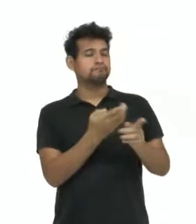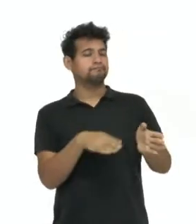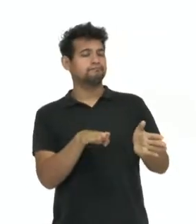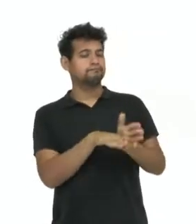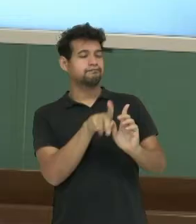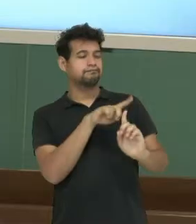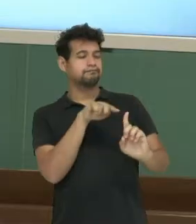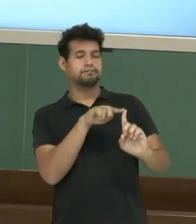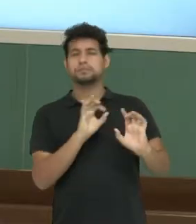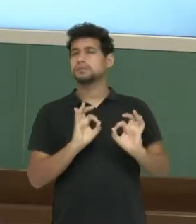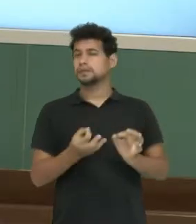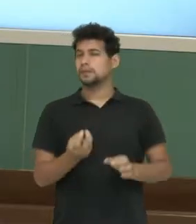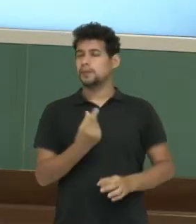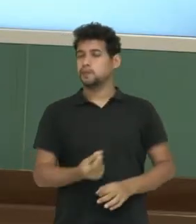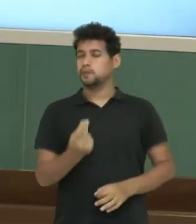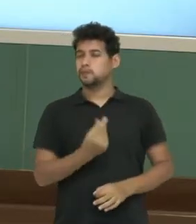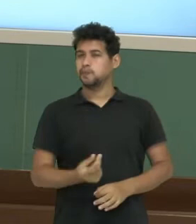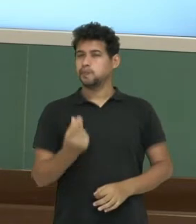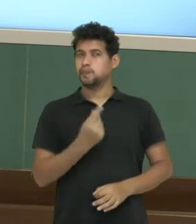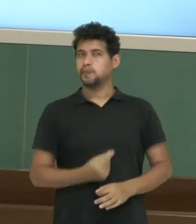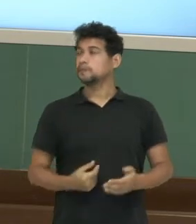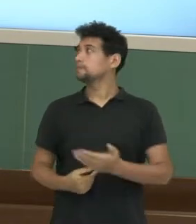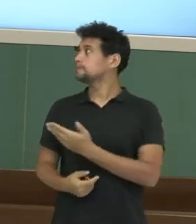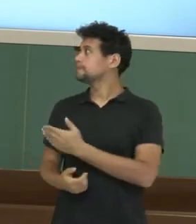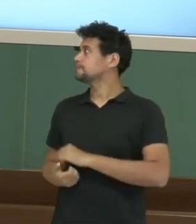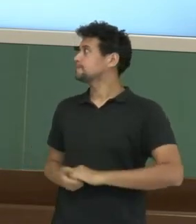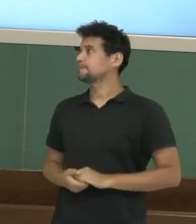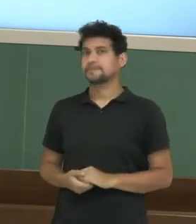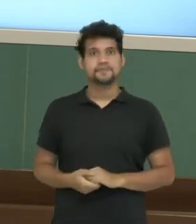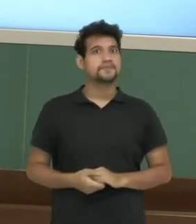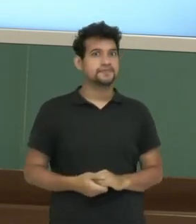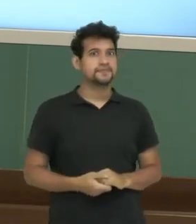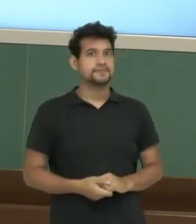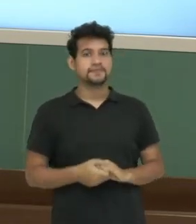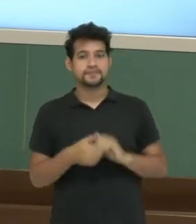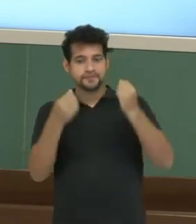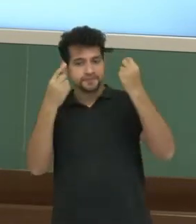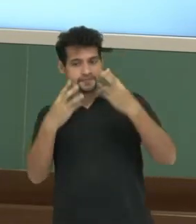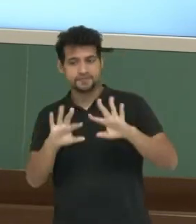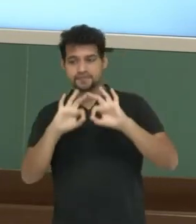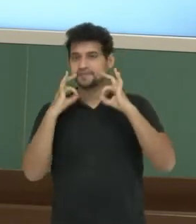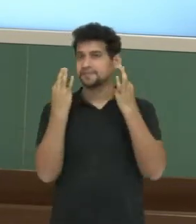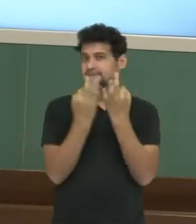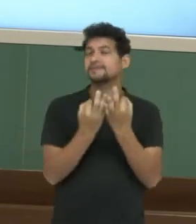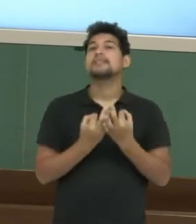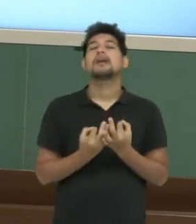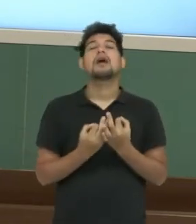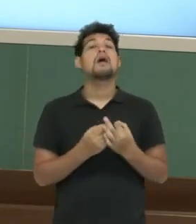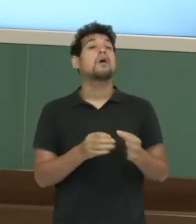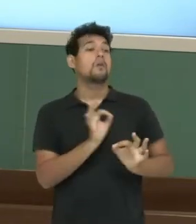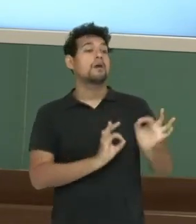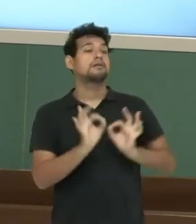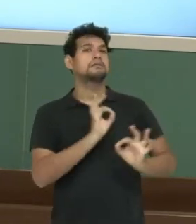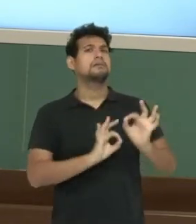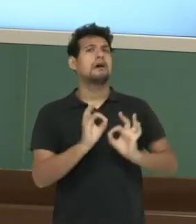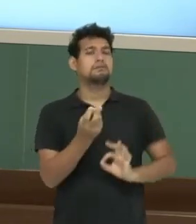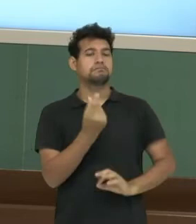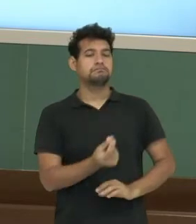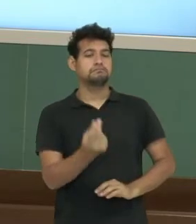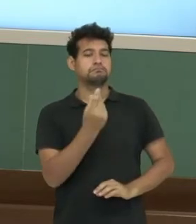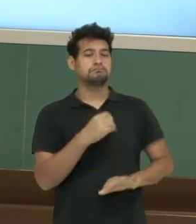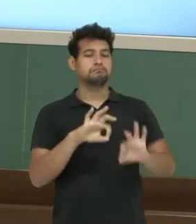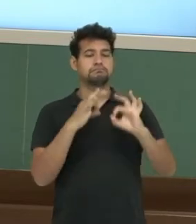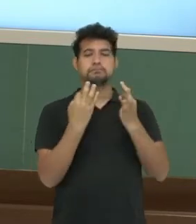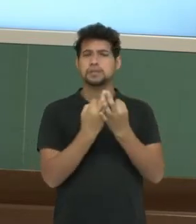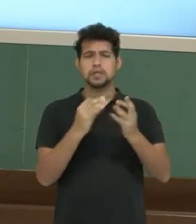objetivos financeiros. Olha aí, ó. Leva a dica para a família toda, tá bom? Organizar o orçamento familiar